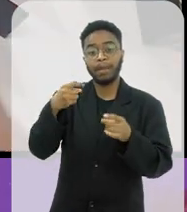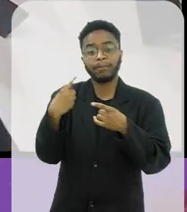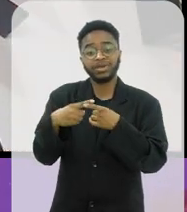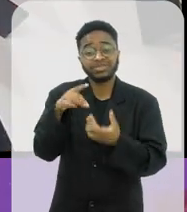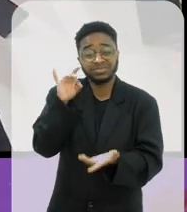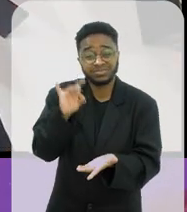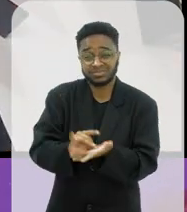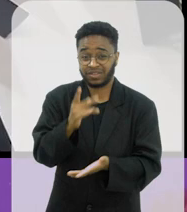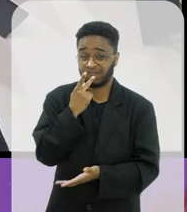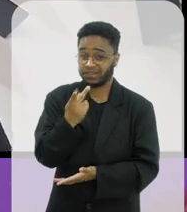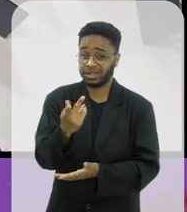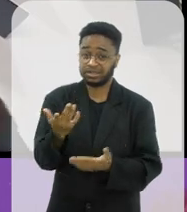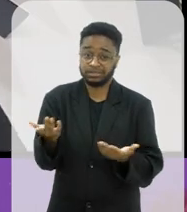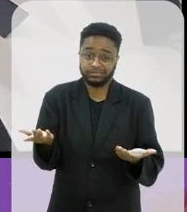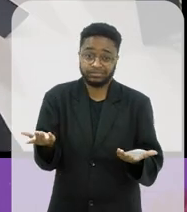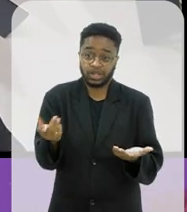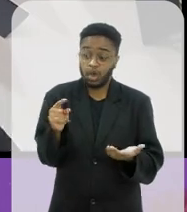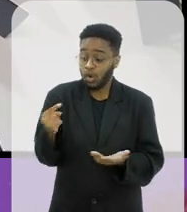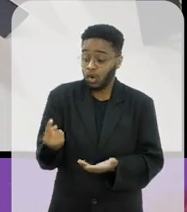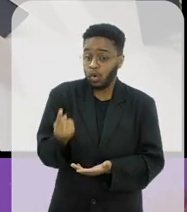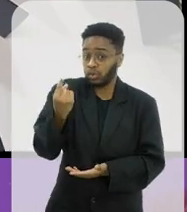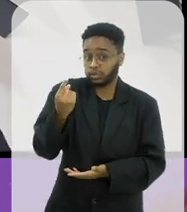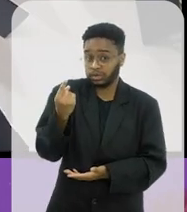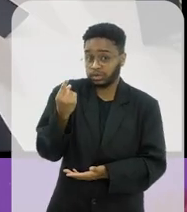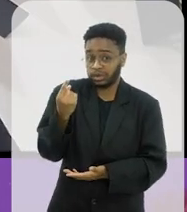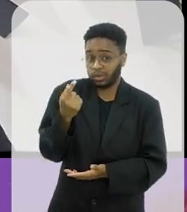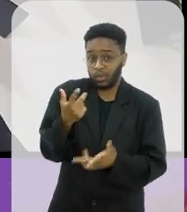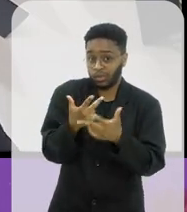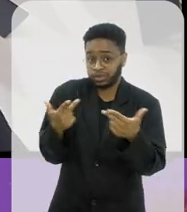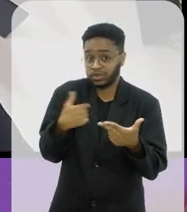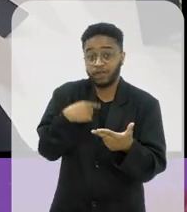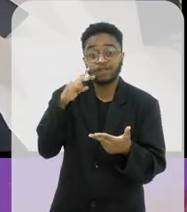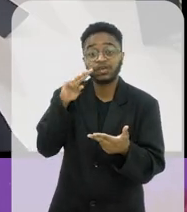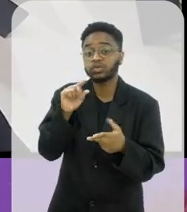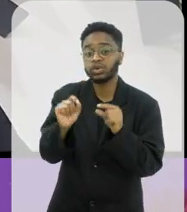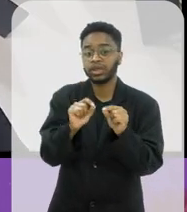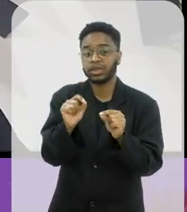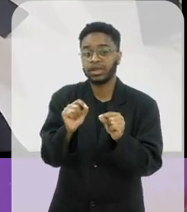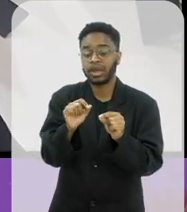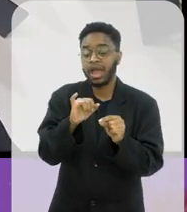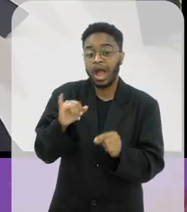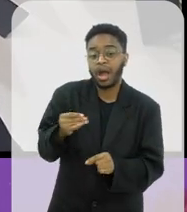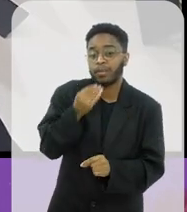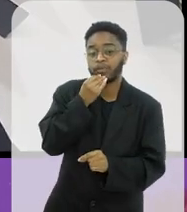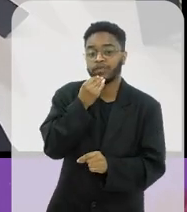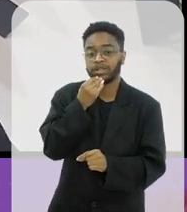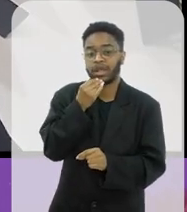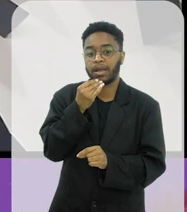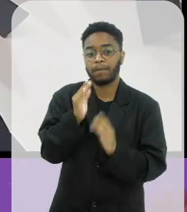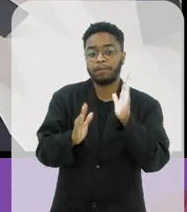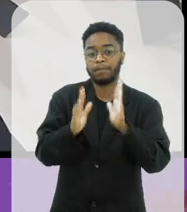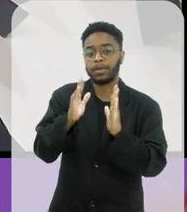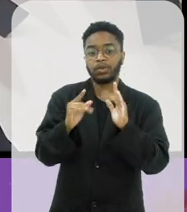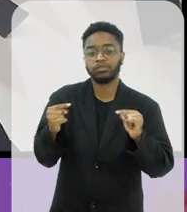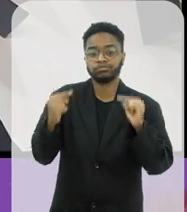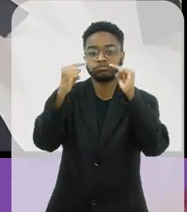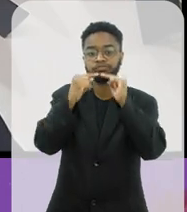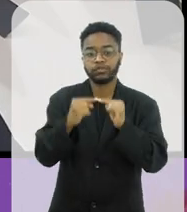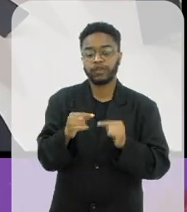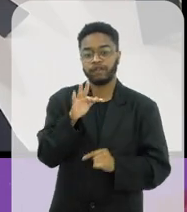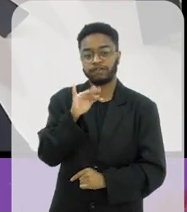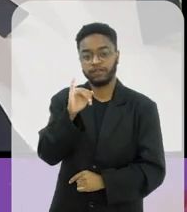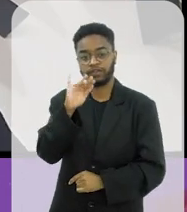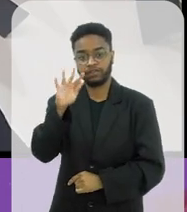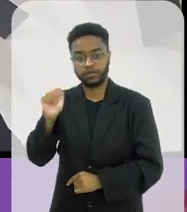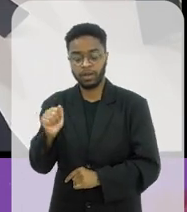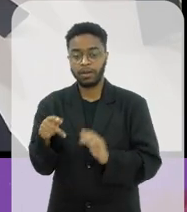Mas, porque, sinceramente, a única coisa que eu vejo agora em relação ao calendário é você aproveitar as datas FIFA, uhum, as datas da